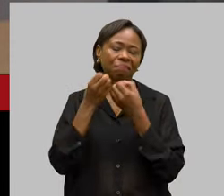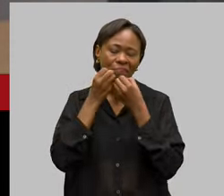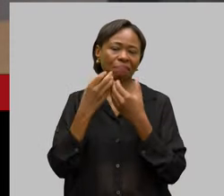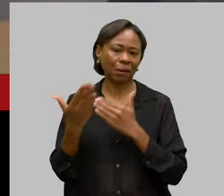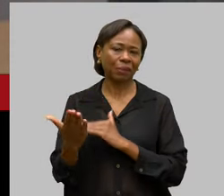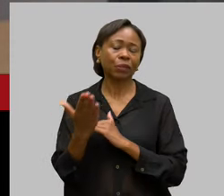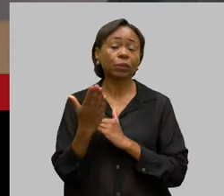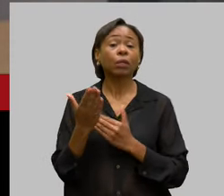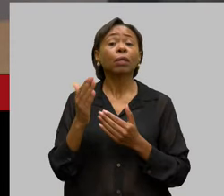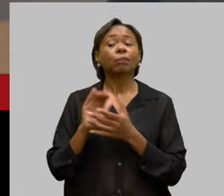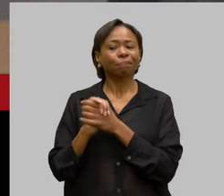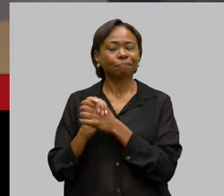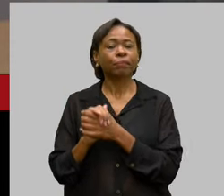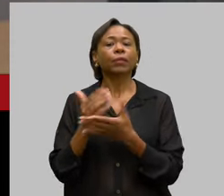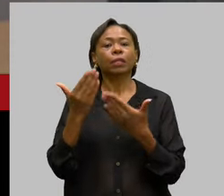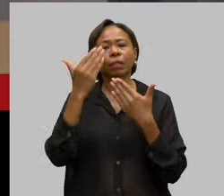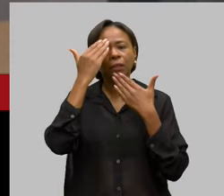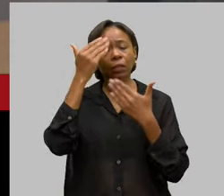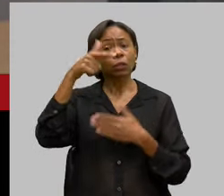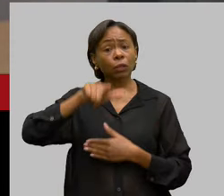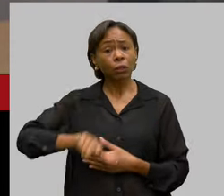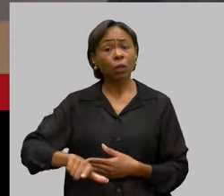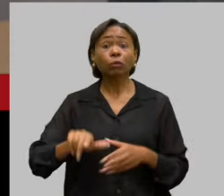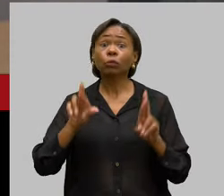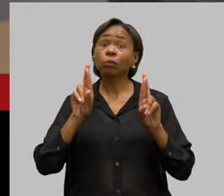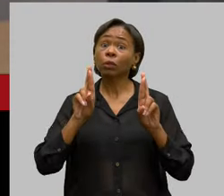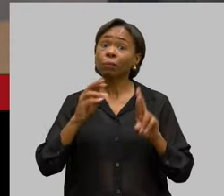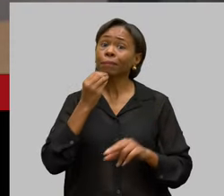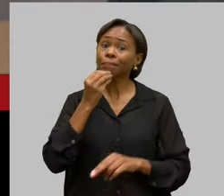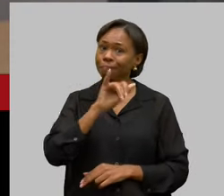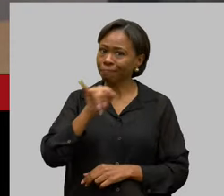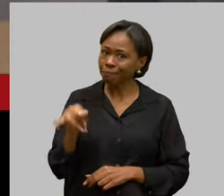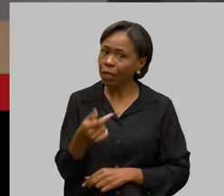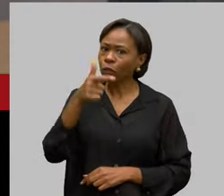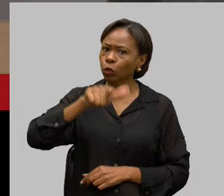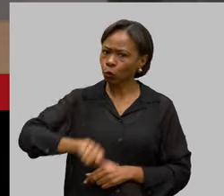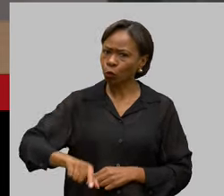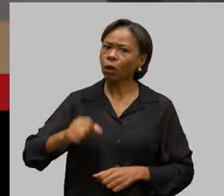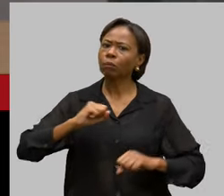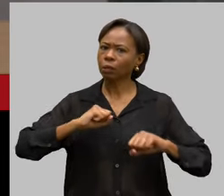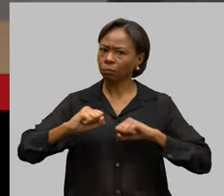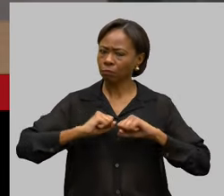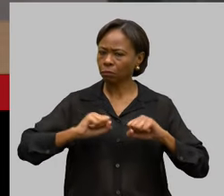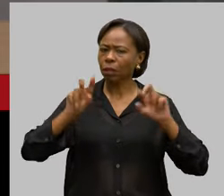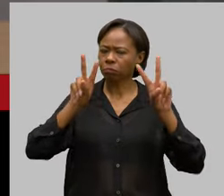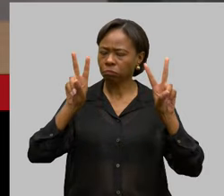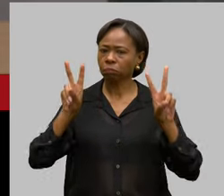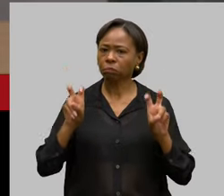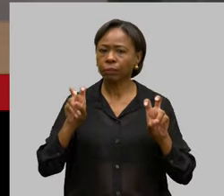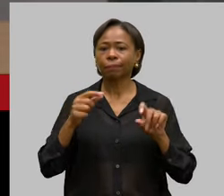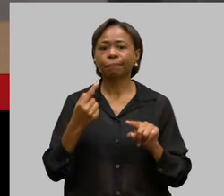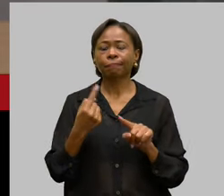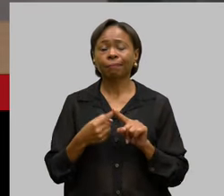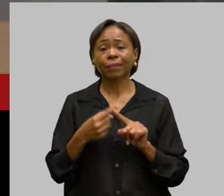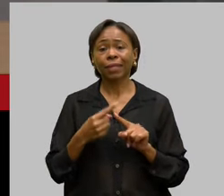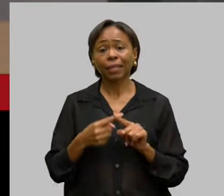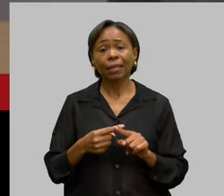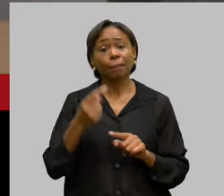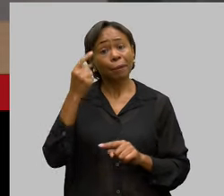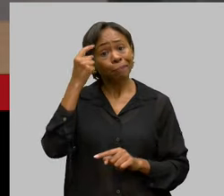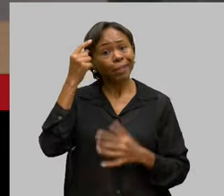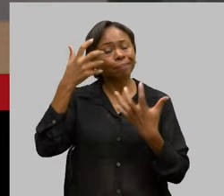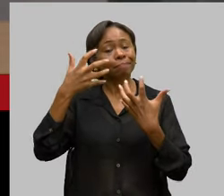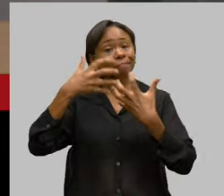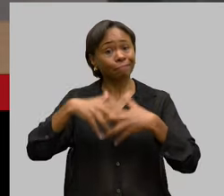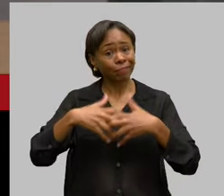agradeço novamente e Espero que tenhamos novas oportunidades para debater esse tema para de fato a gente pensar né Não só